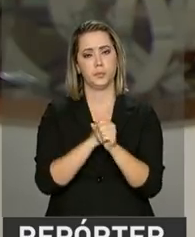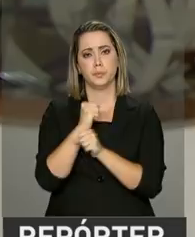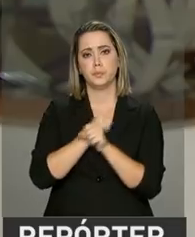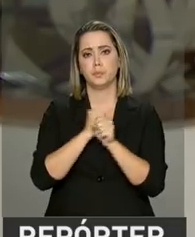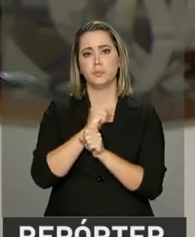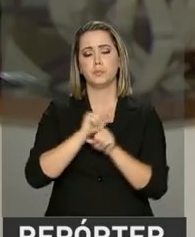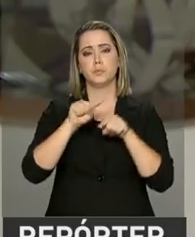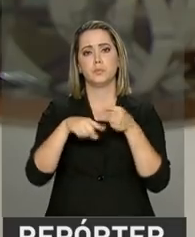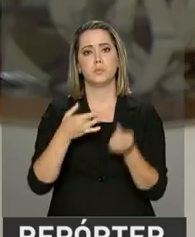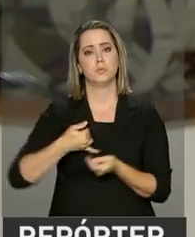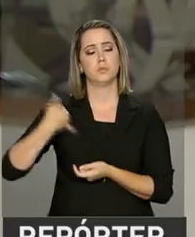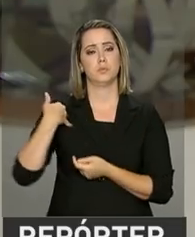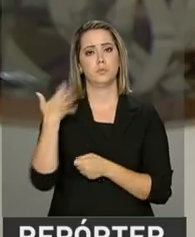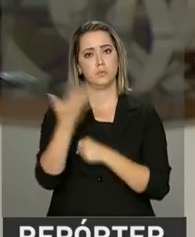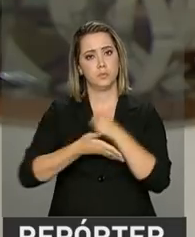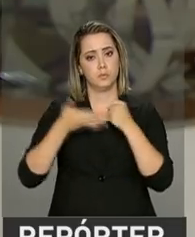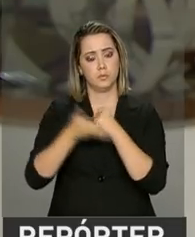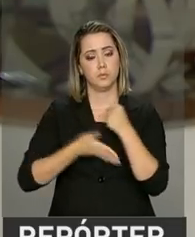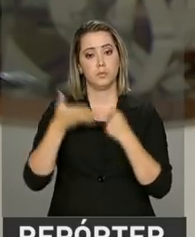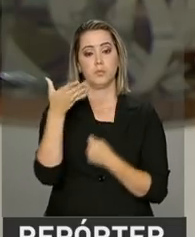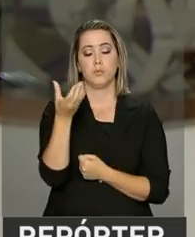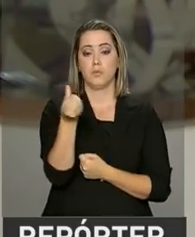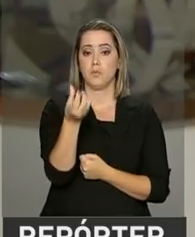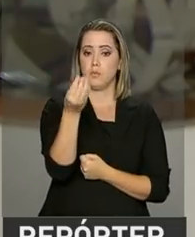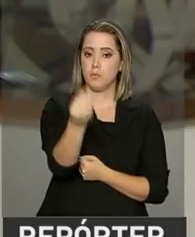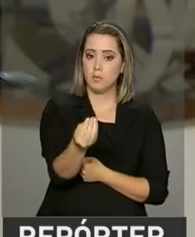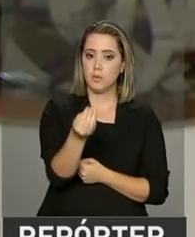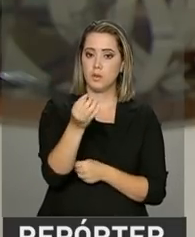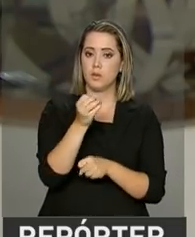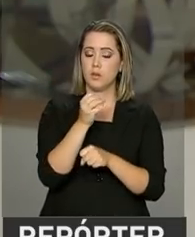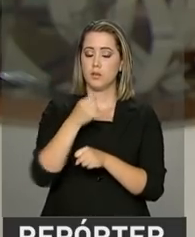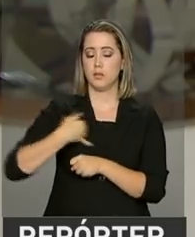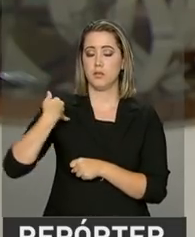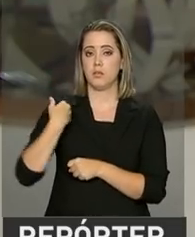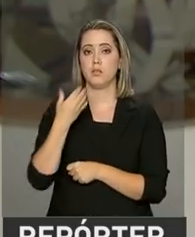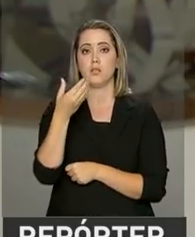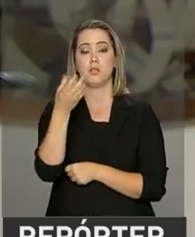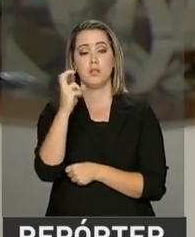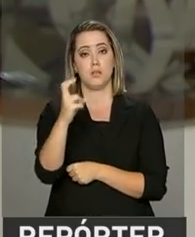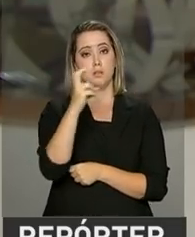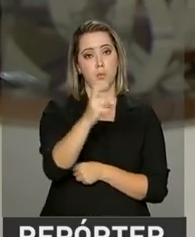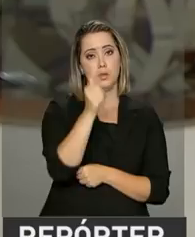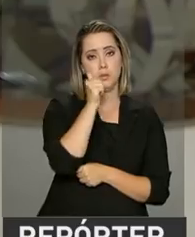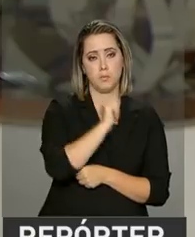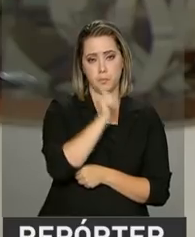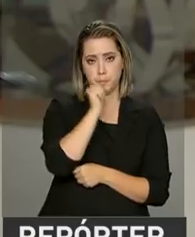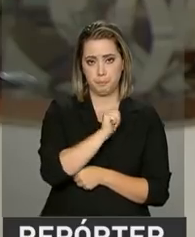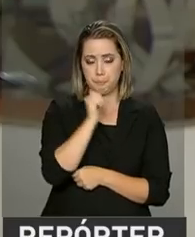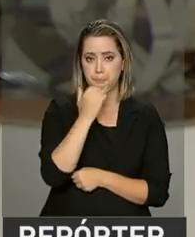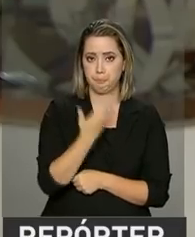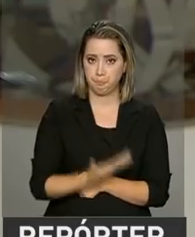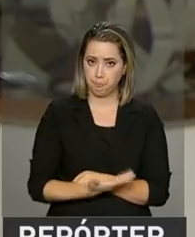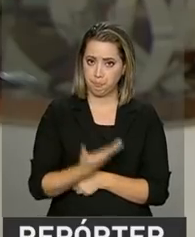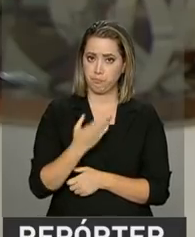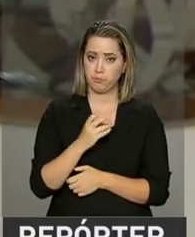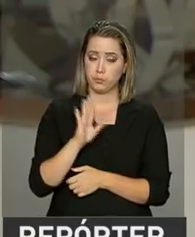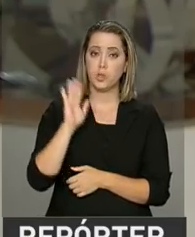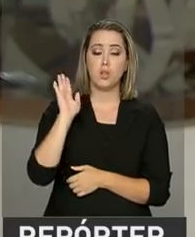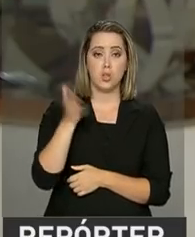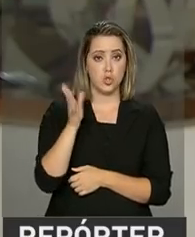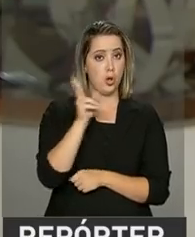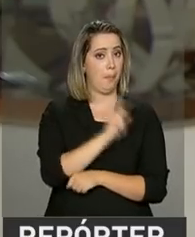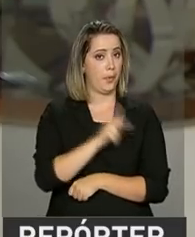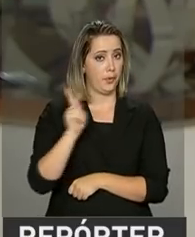e ter idade mínima de 60 anos no caso dos homens e 55 no caso das mulheres já os